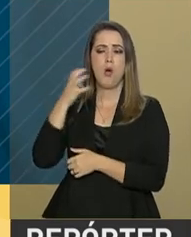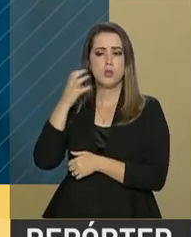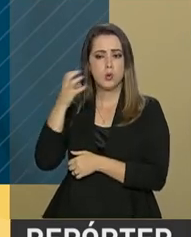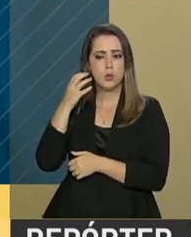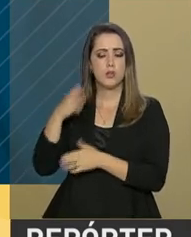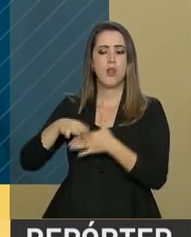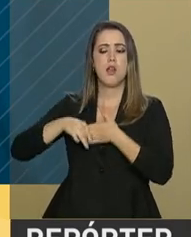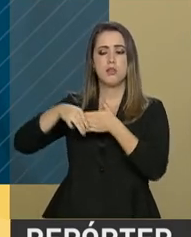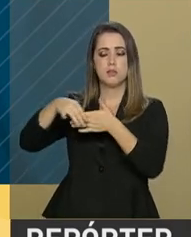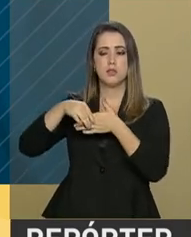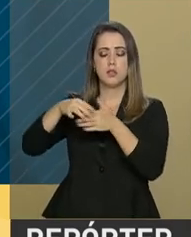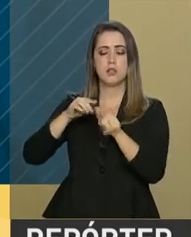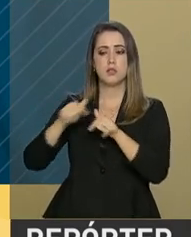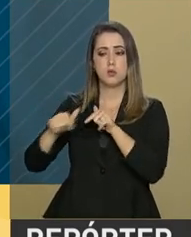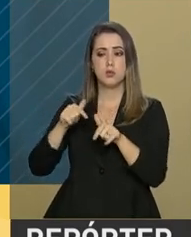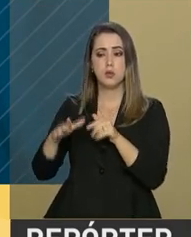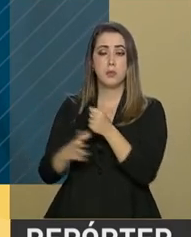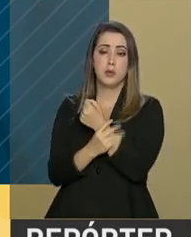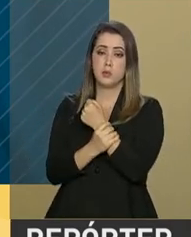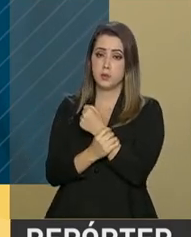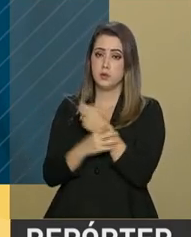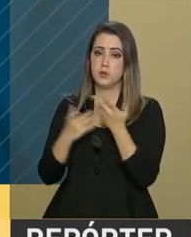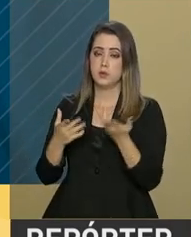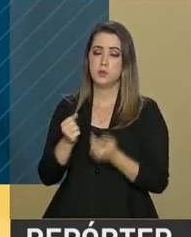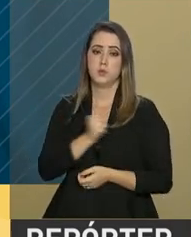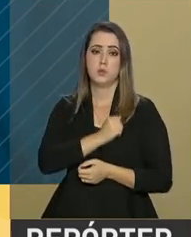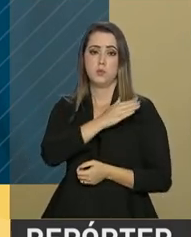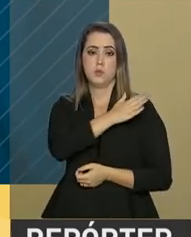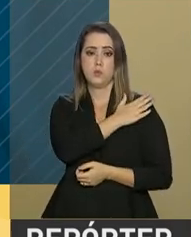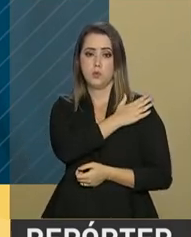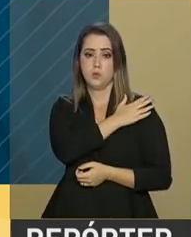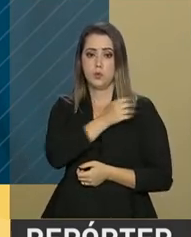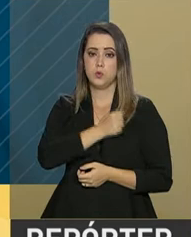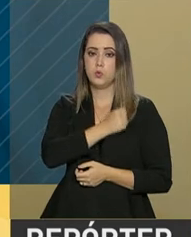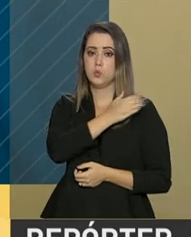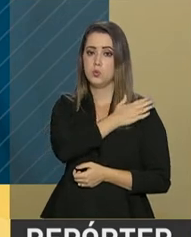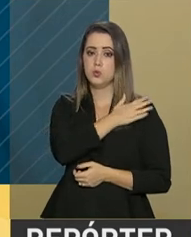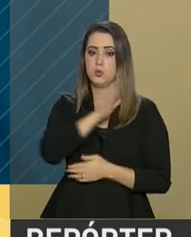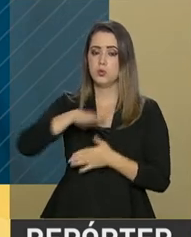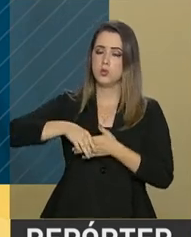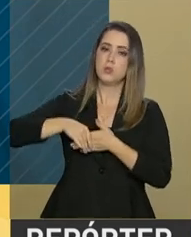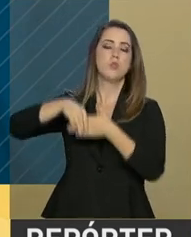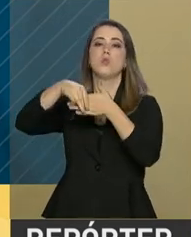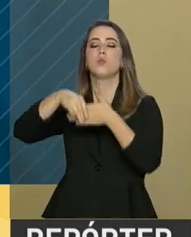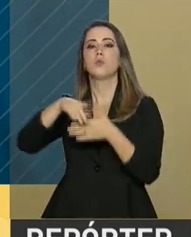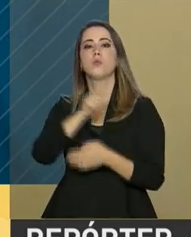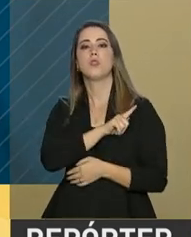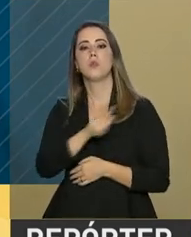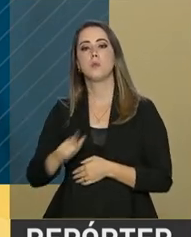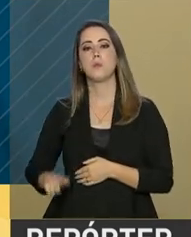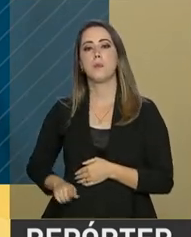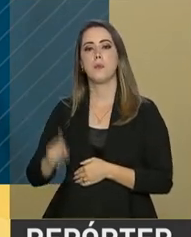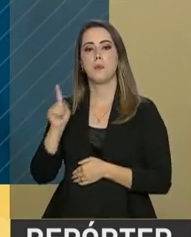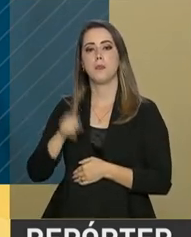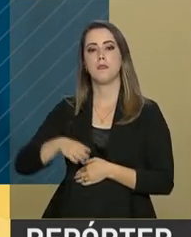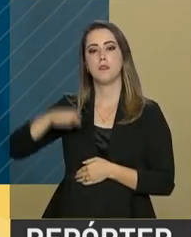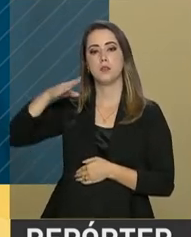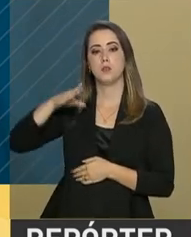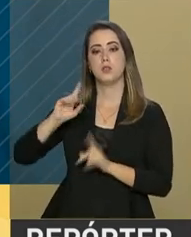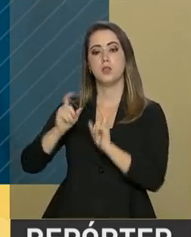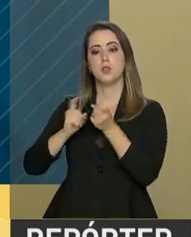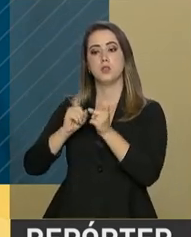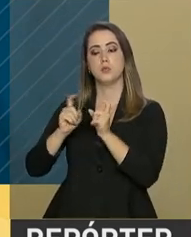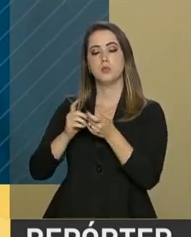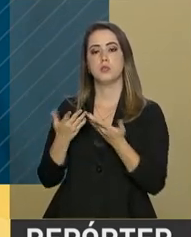coordenações o general braga neto enquanto militar ele é o comandante e enquanto o governador ele é gente boa